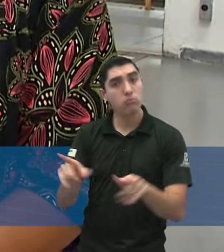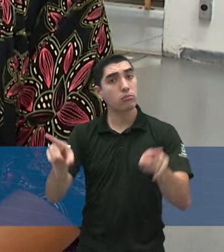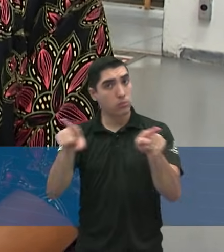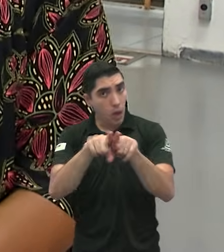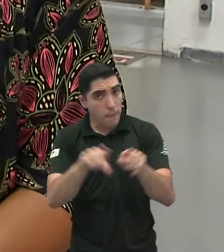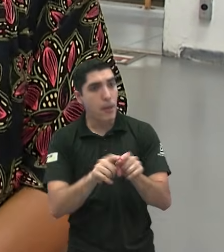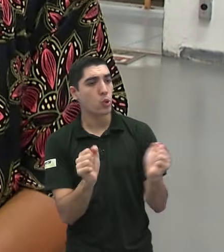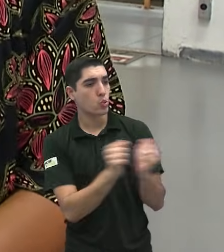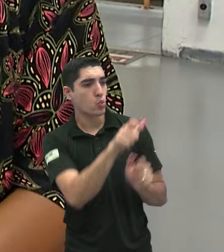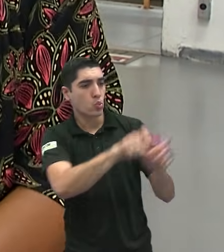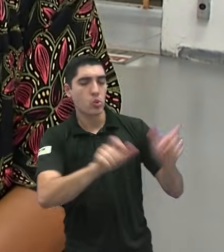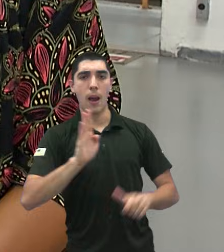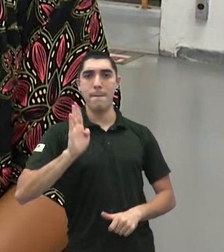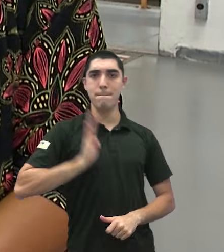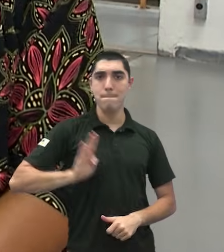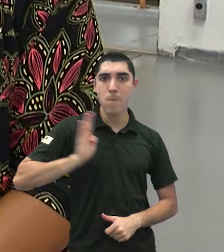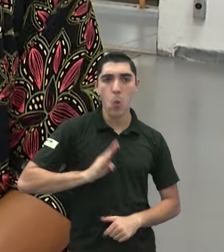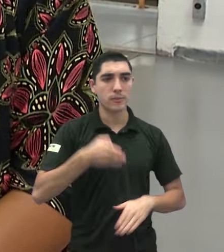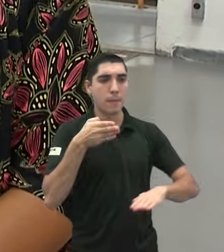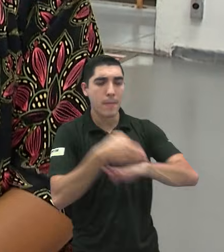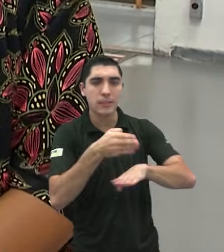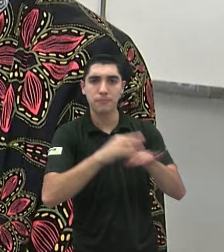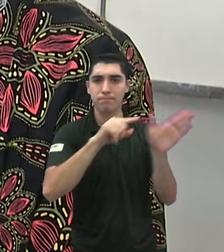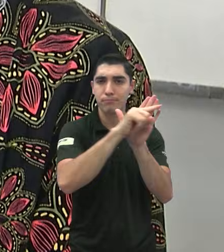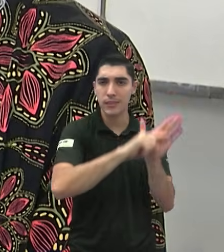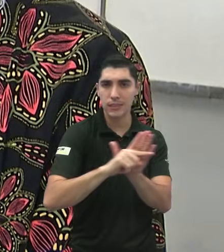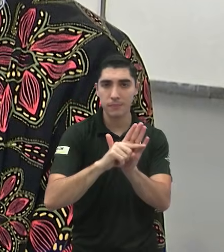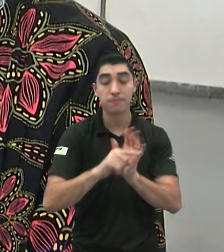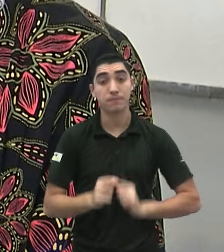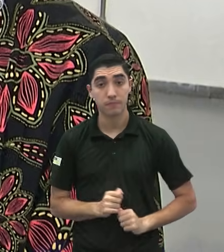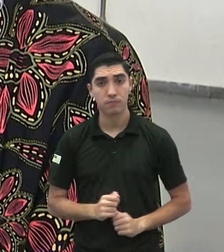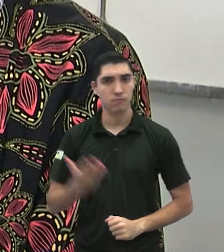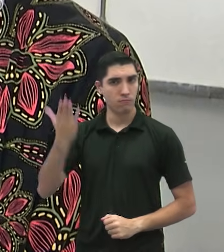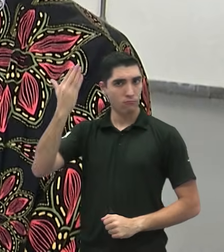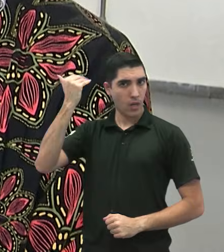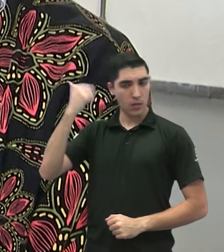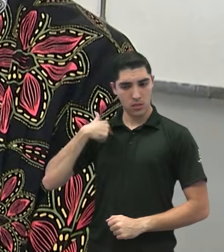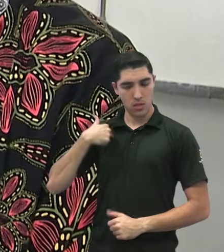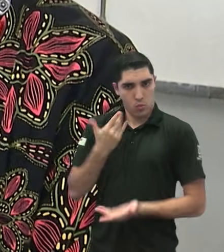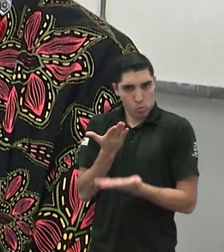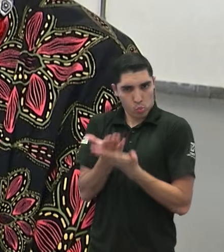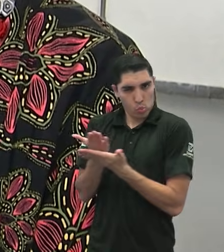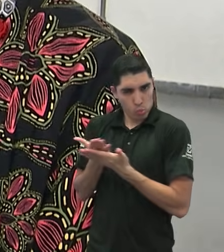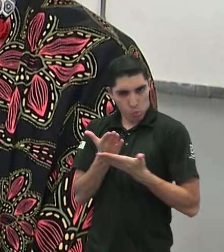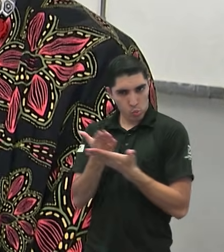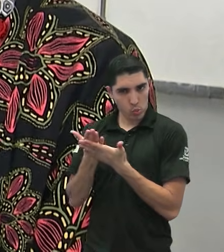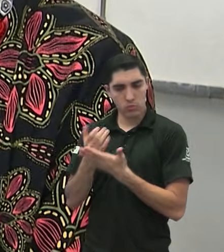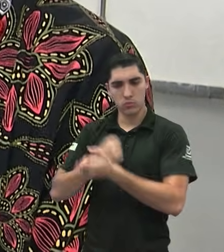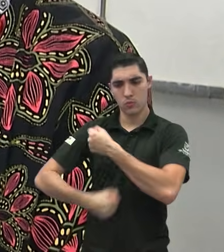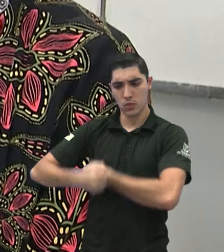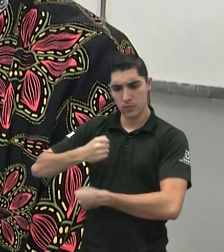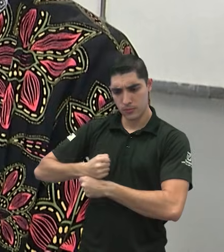quanto entre os bolsistas de iniciação científica. Quando eu fiz a faculdade, quando eu cursei